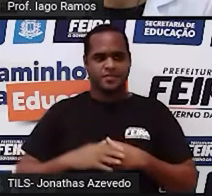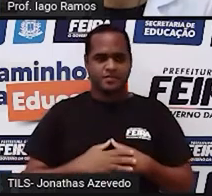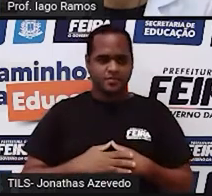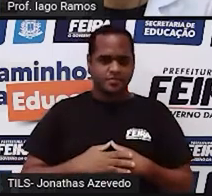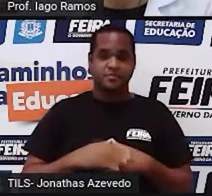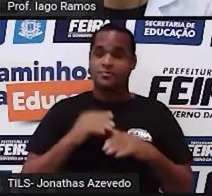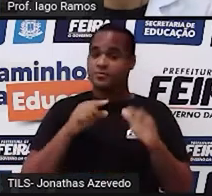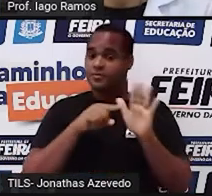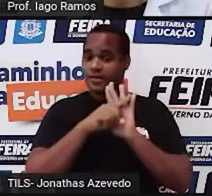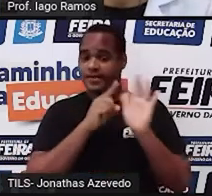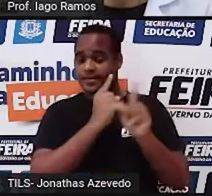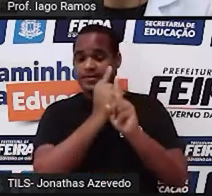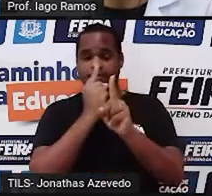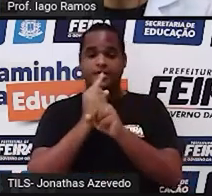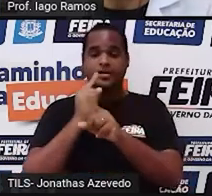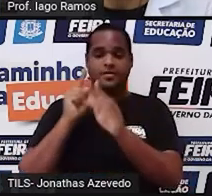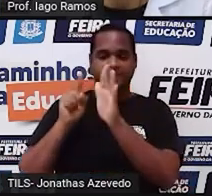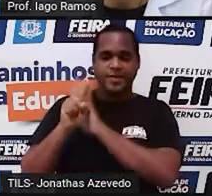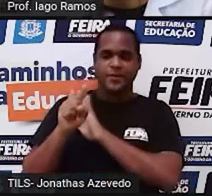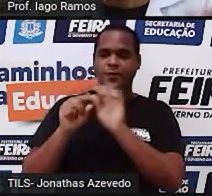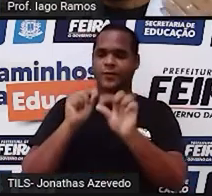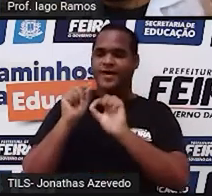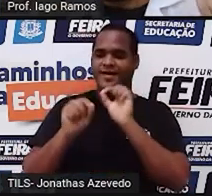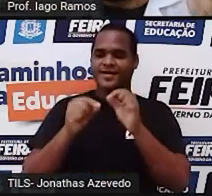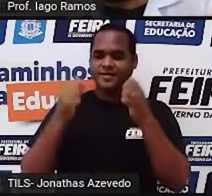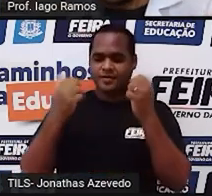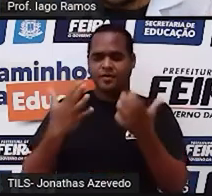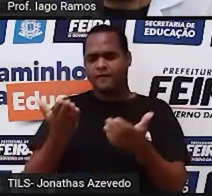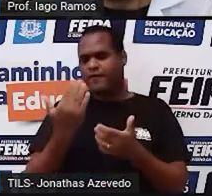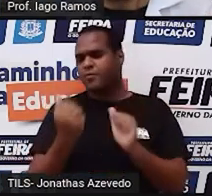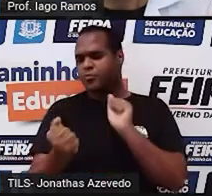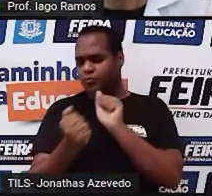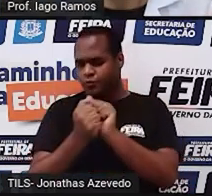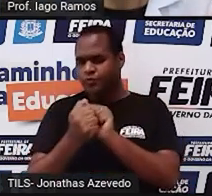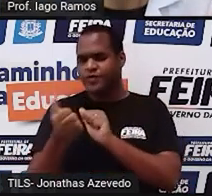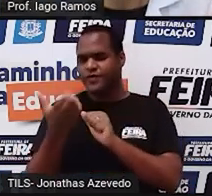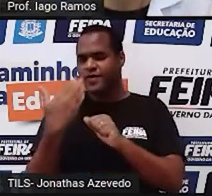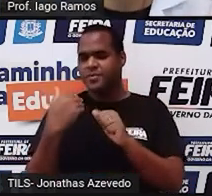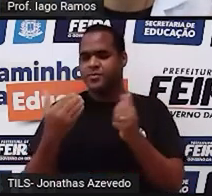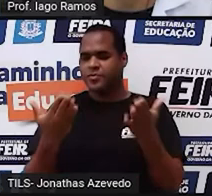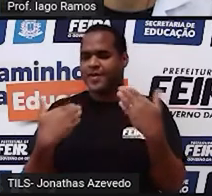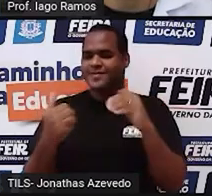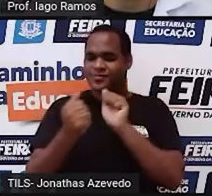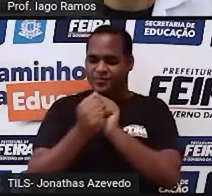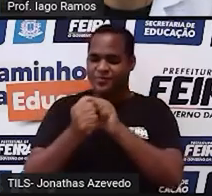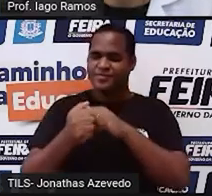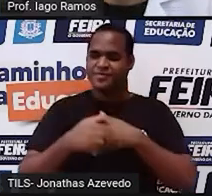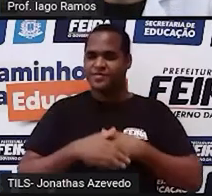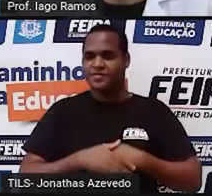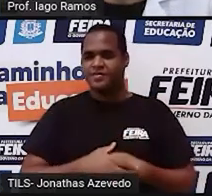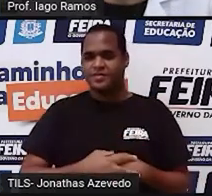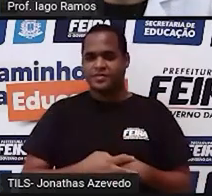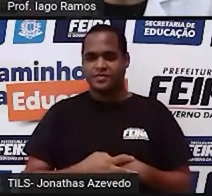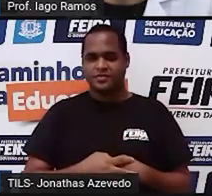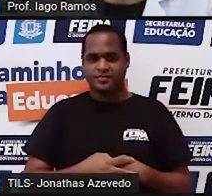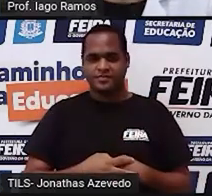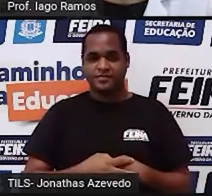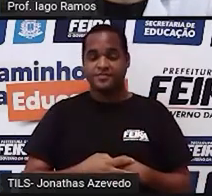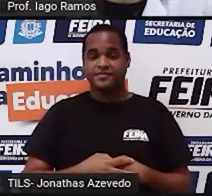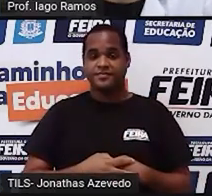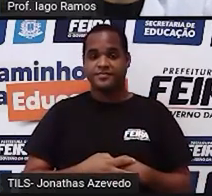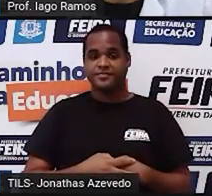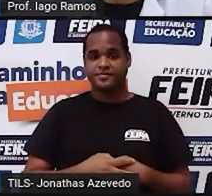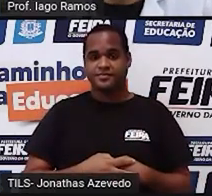a perguntinha que foi feita tá bom Bora junto venha é nós Olha